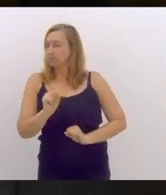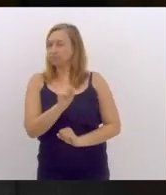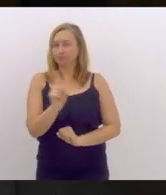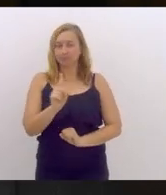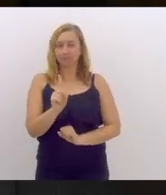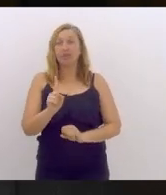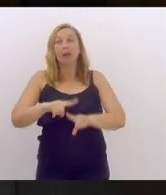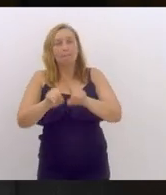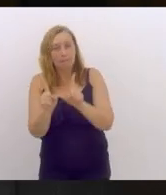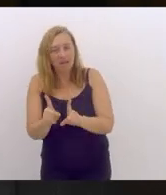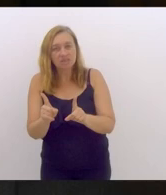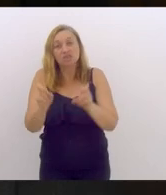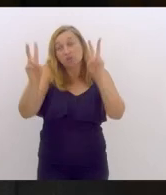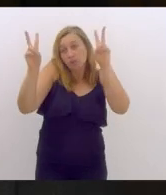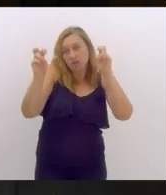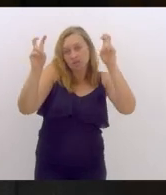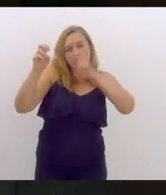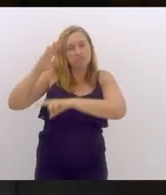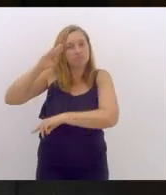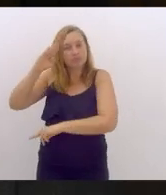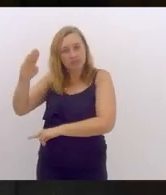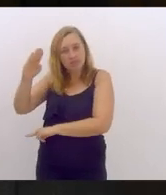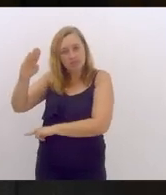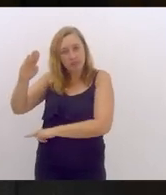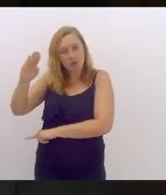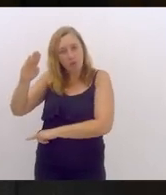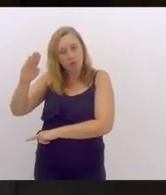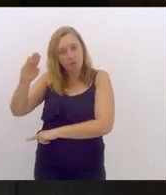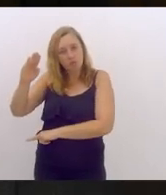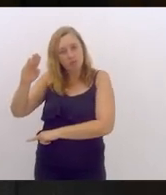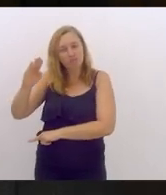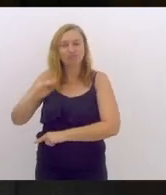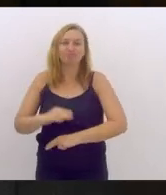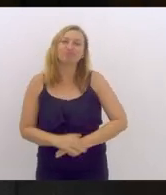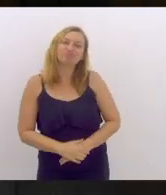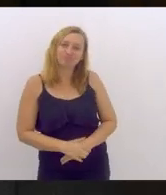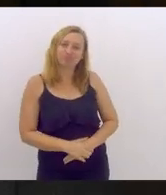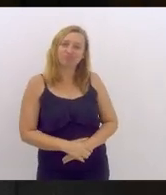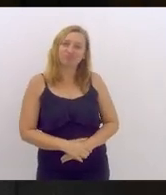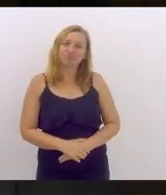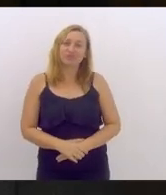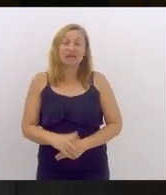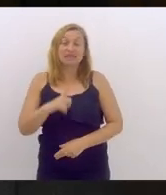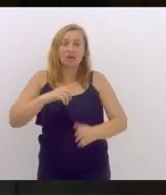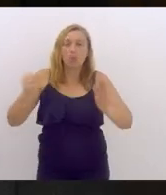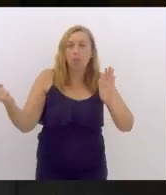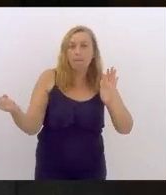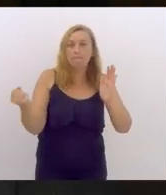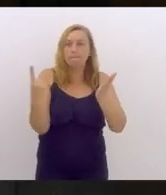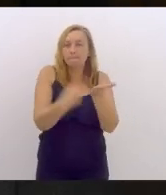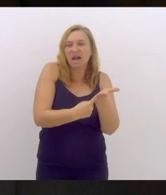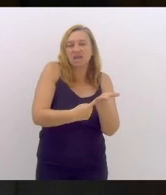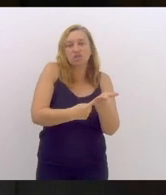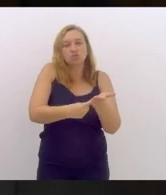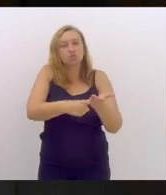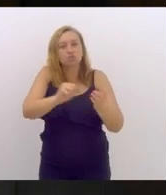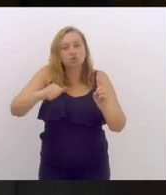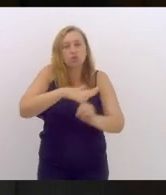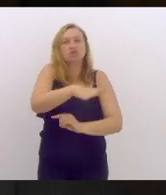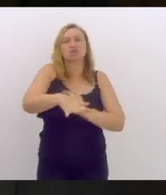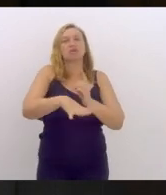mas que a questão fundamental fosse ter um pacto social